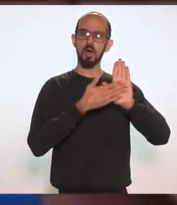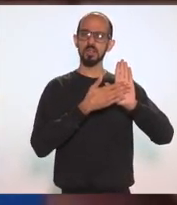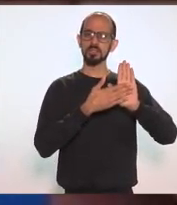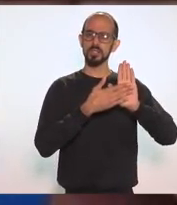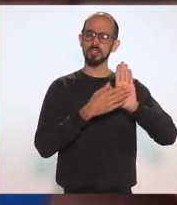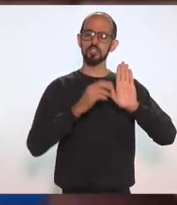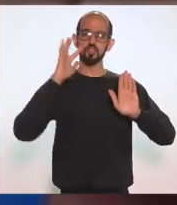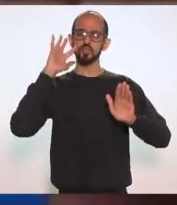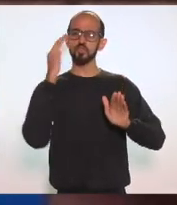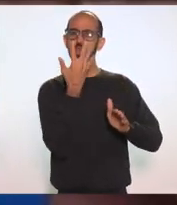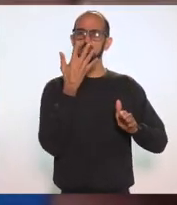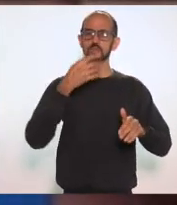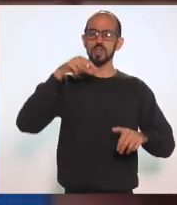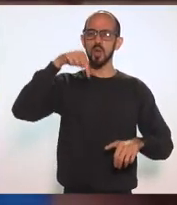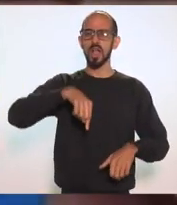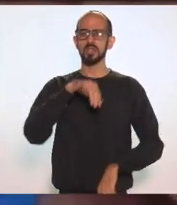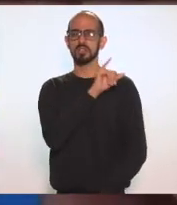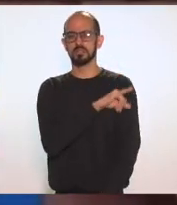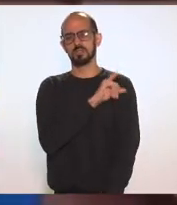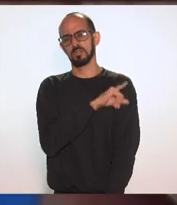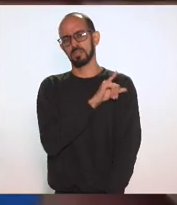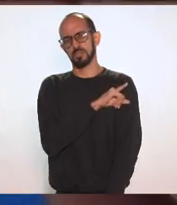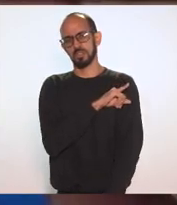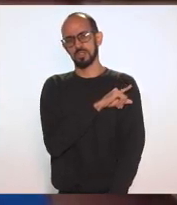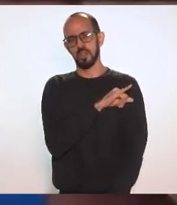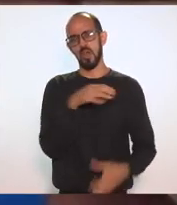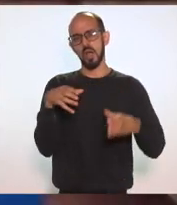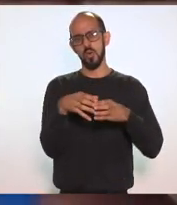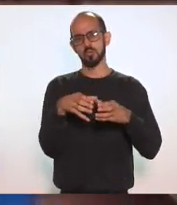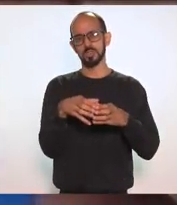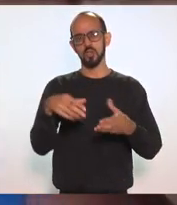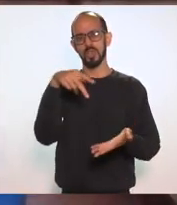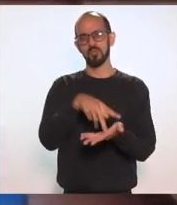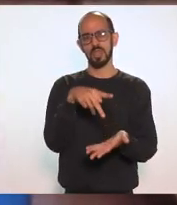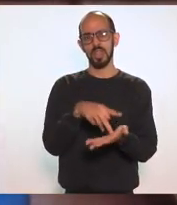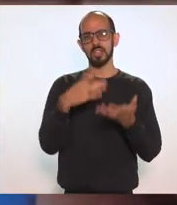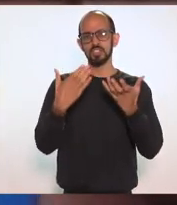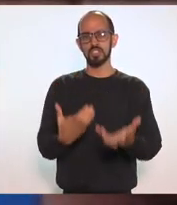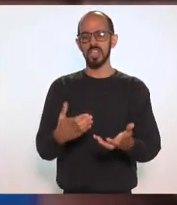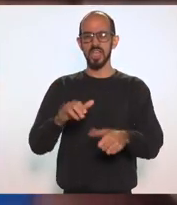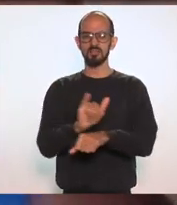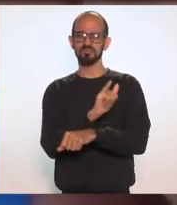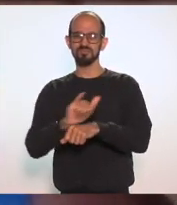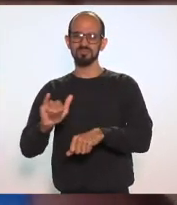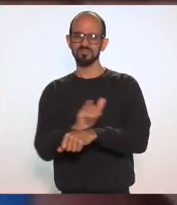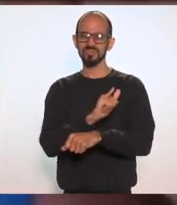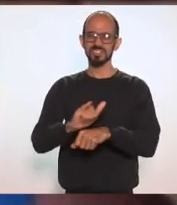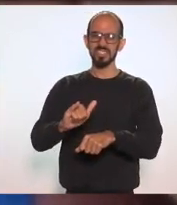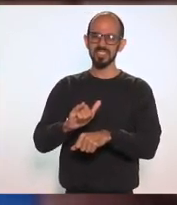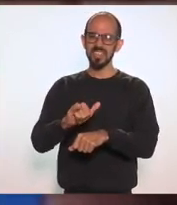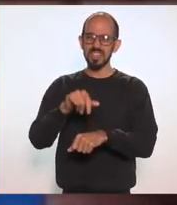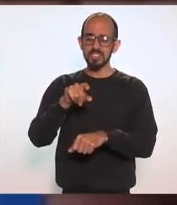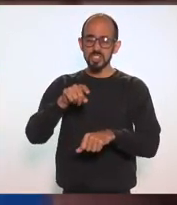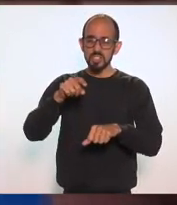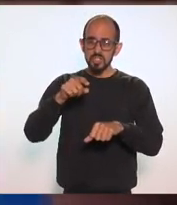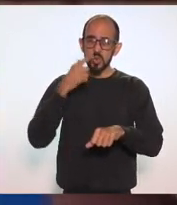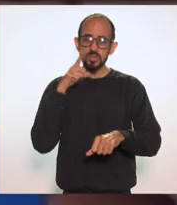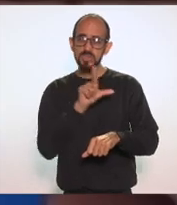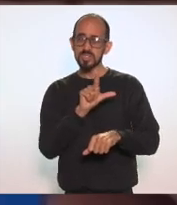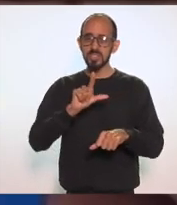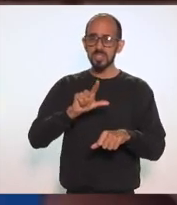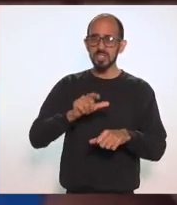do Estado do Rio de Janeiro. As comissões da verdade, vale ressaltar aqui, são instrumentos consagrados de justiça.